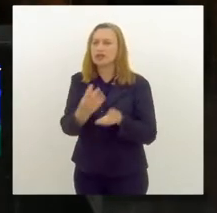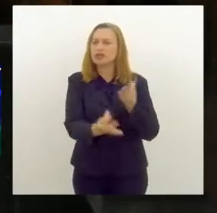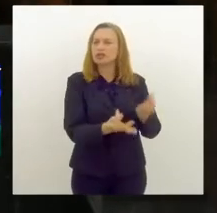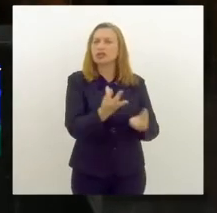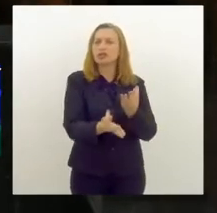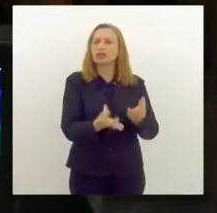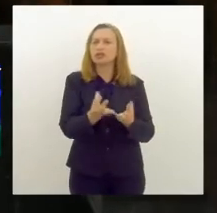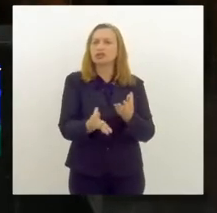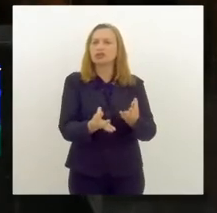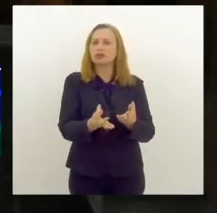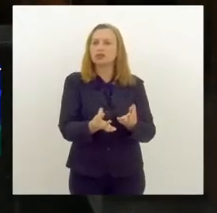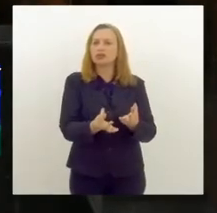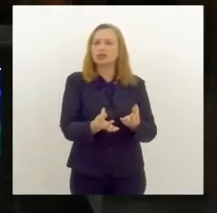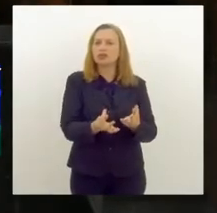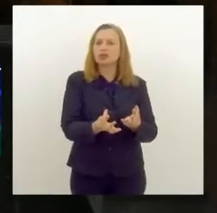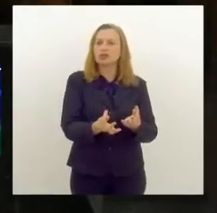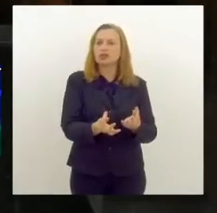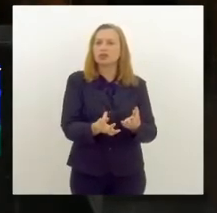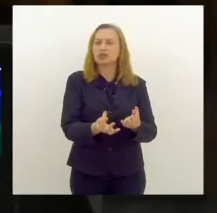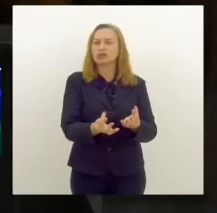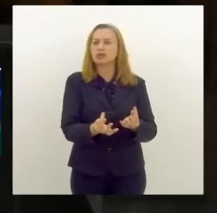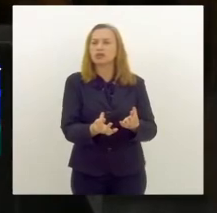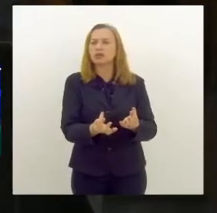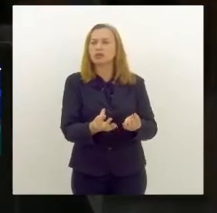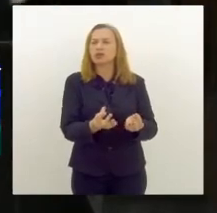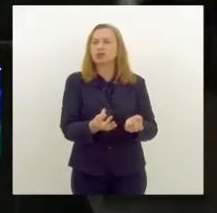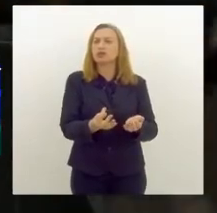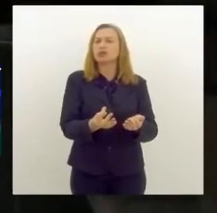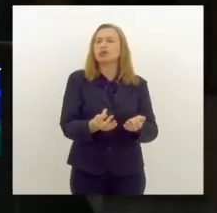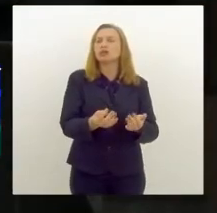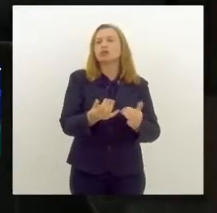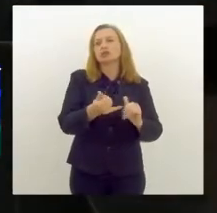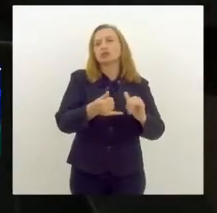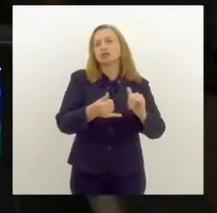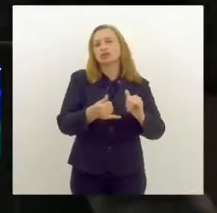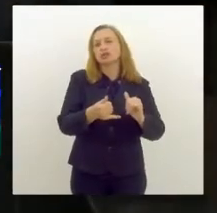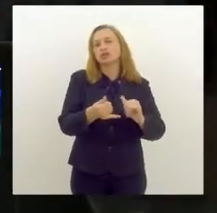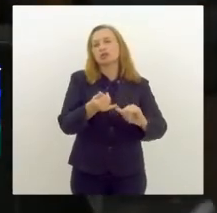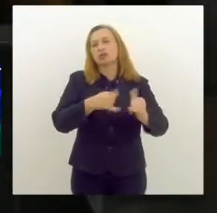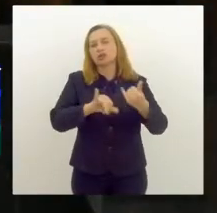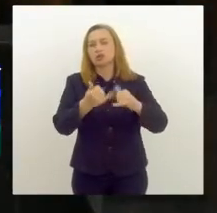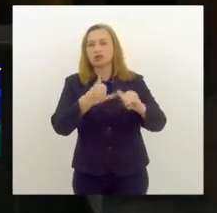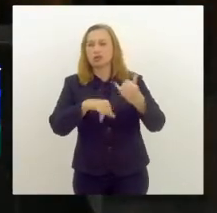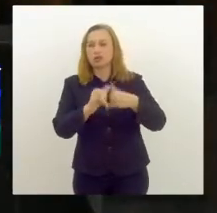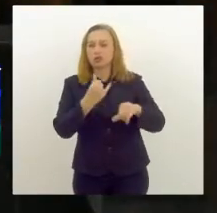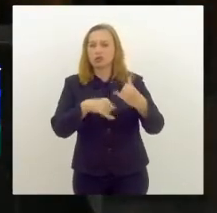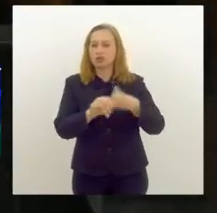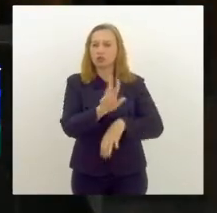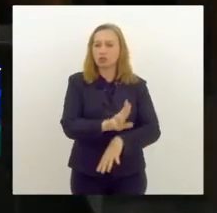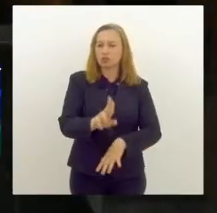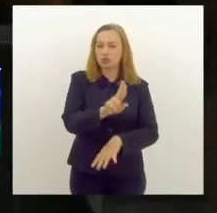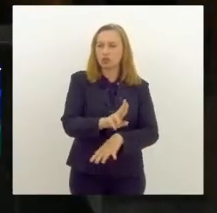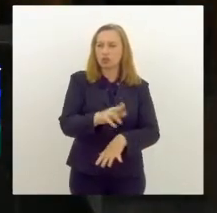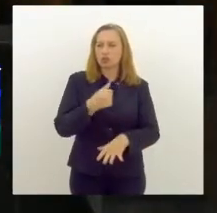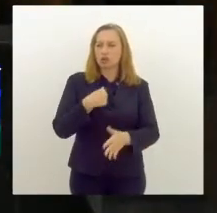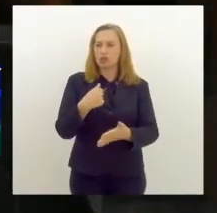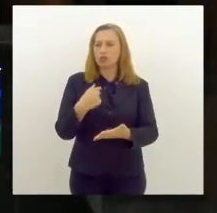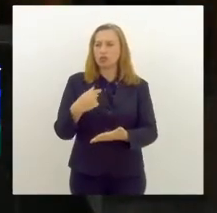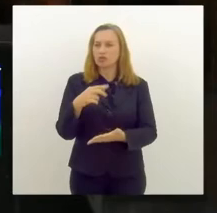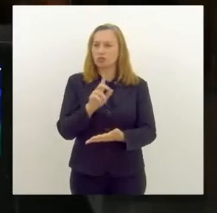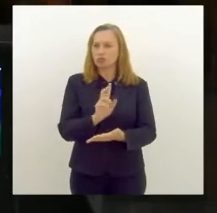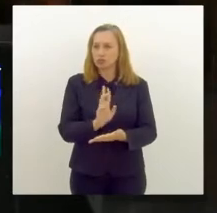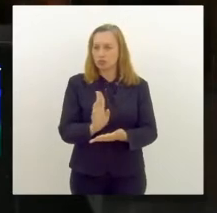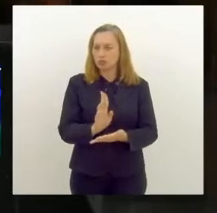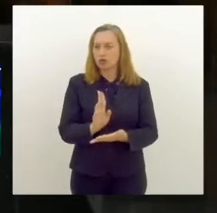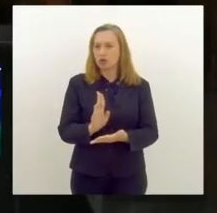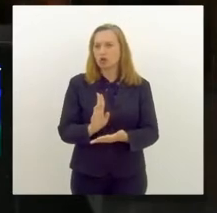para dependentes químicos no Estado do Rio de Janeiro, públicas ou privadas. Eu me inscrevi porque, na verdade, o projeto